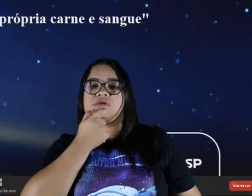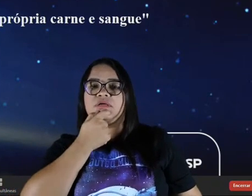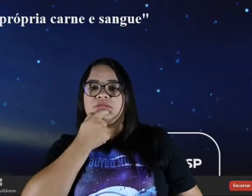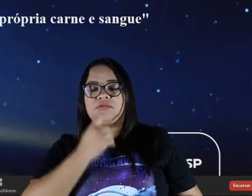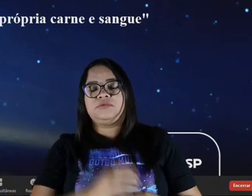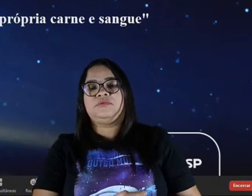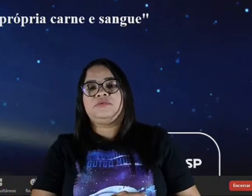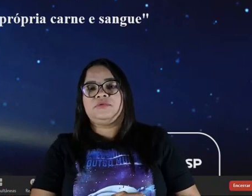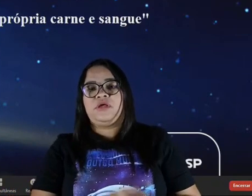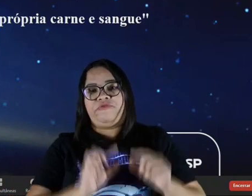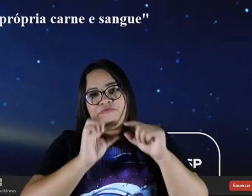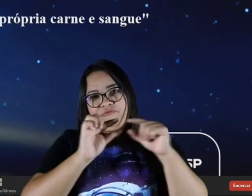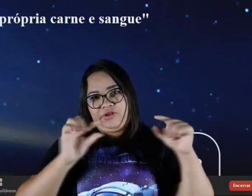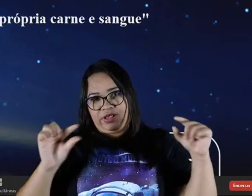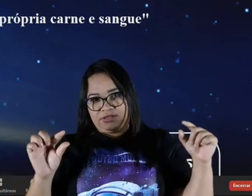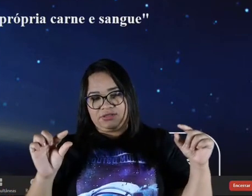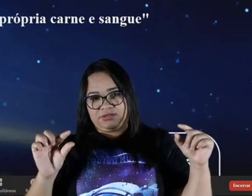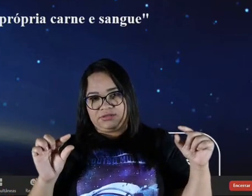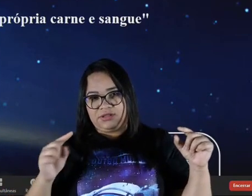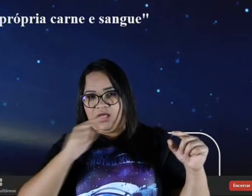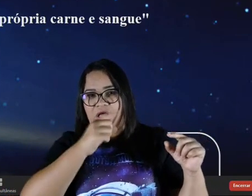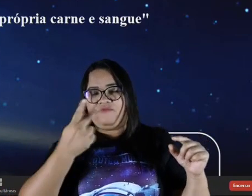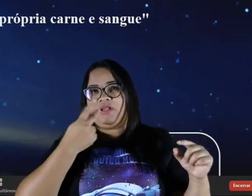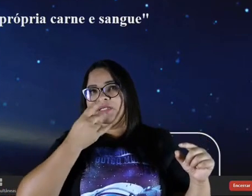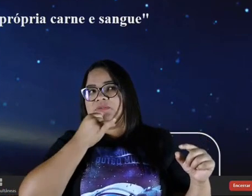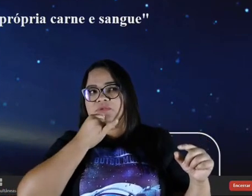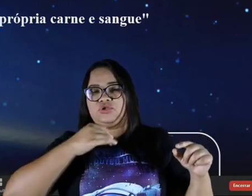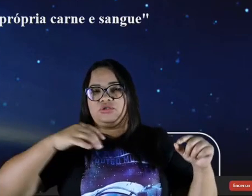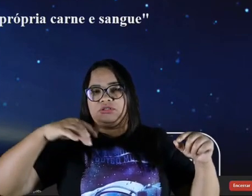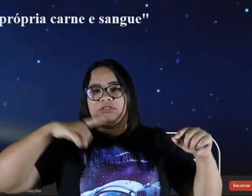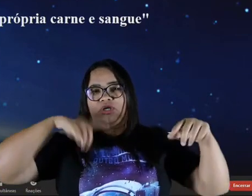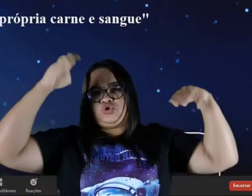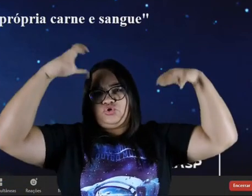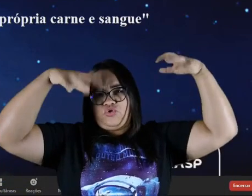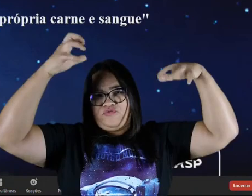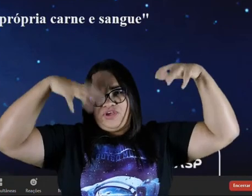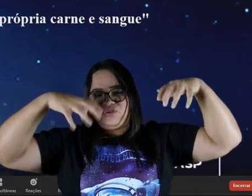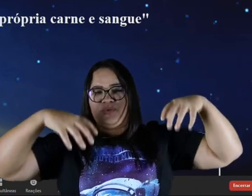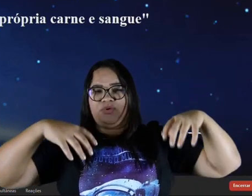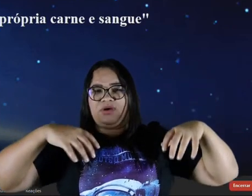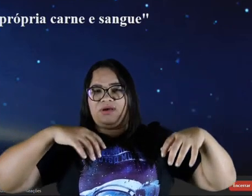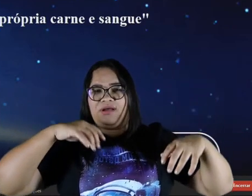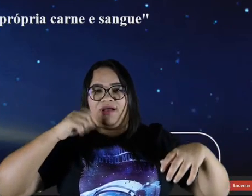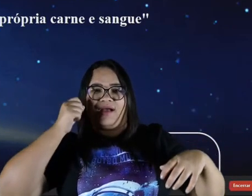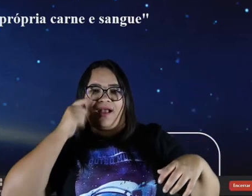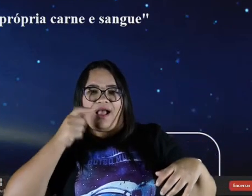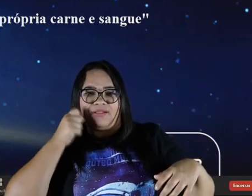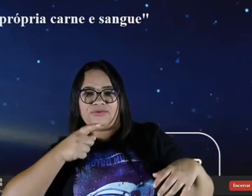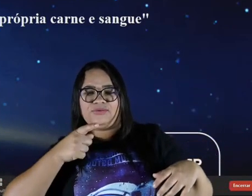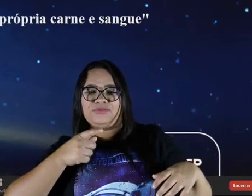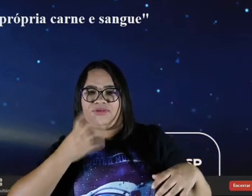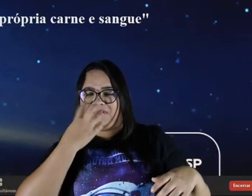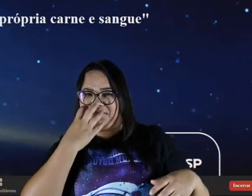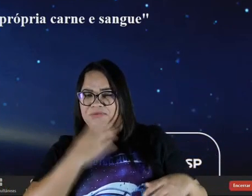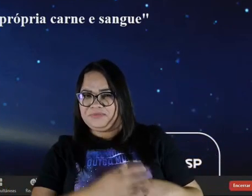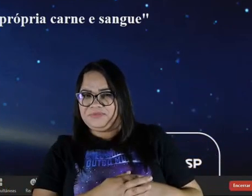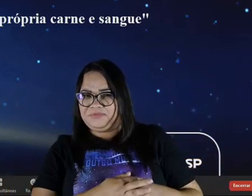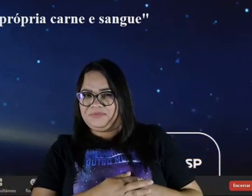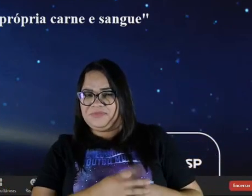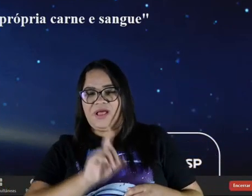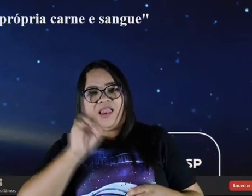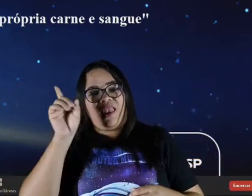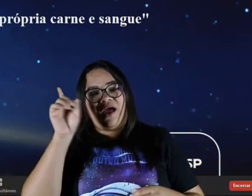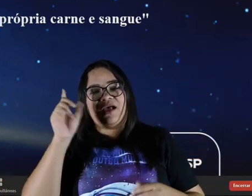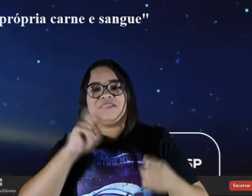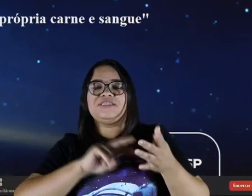diz, it's rain, dogs and cats. Está chovendo gatos e cachorros. Você usa essa expressão em inglês para se referir